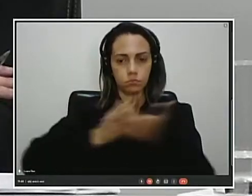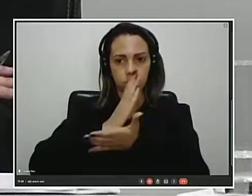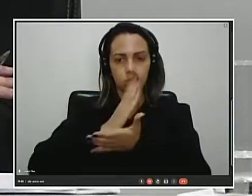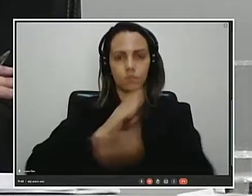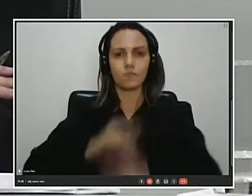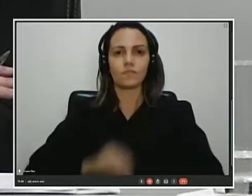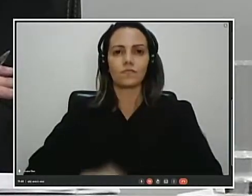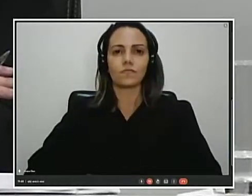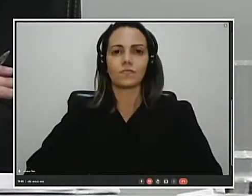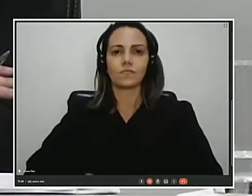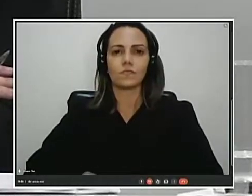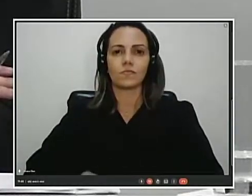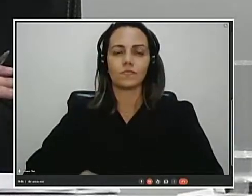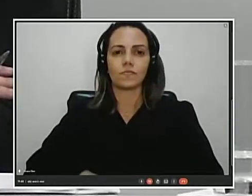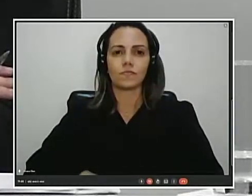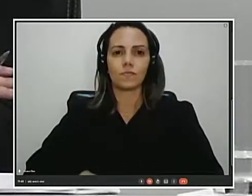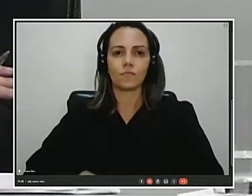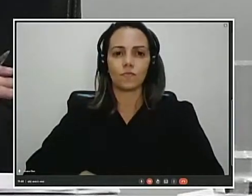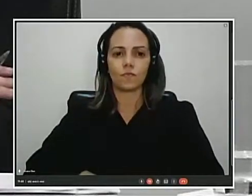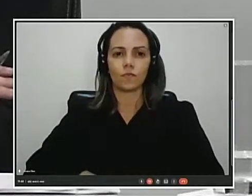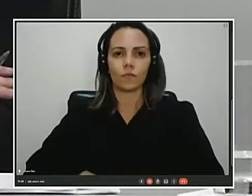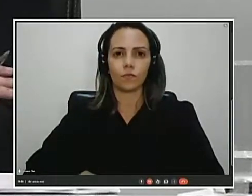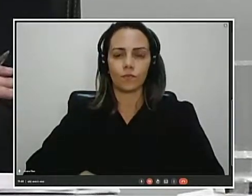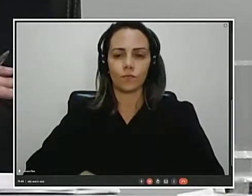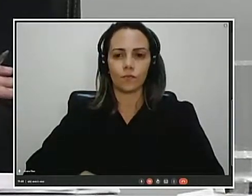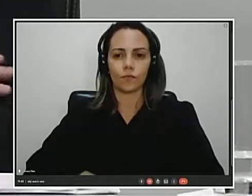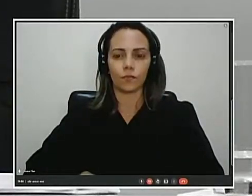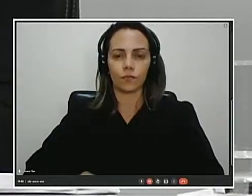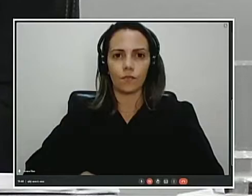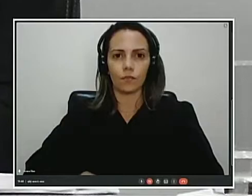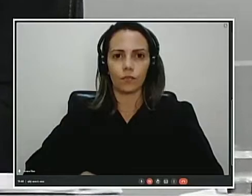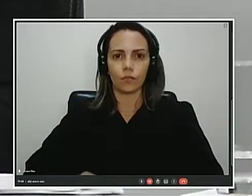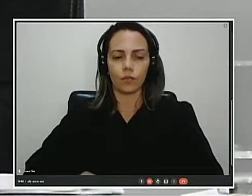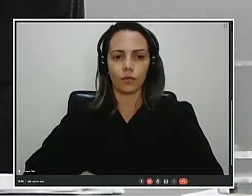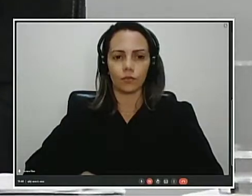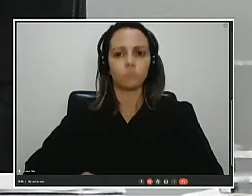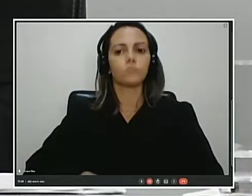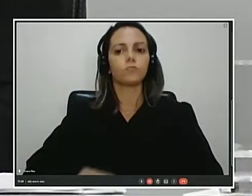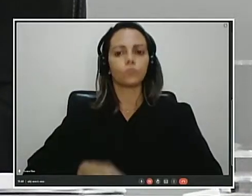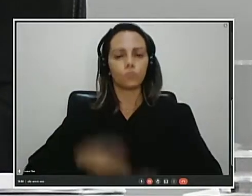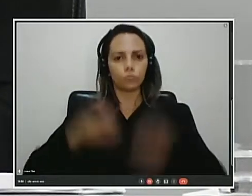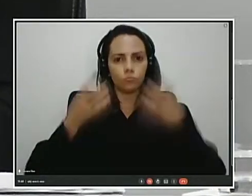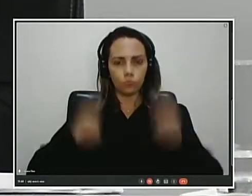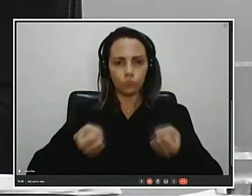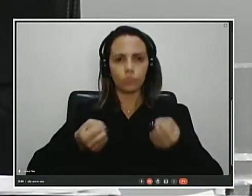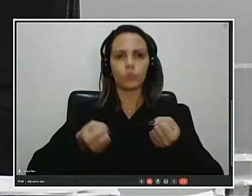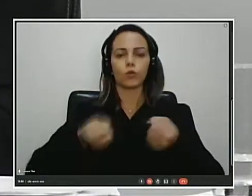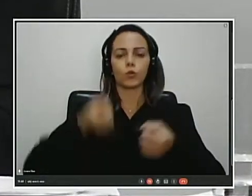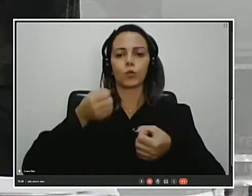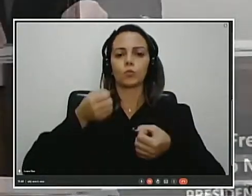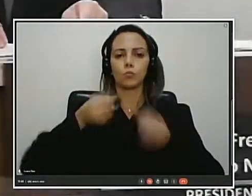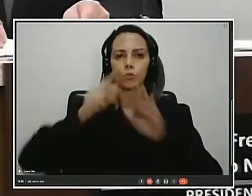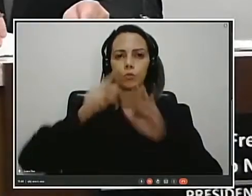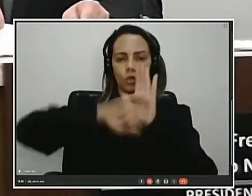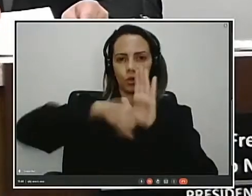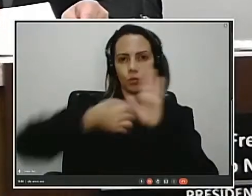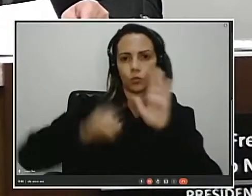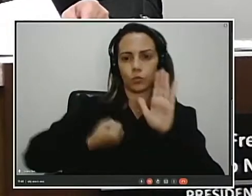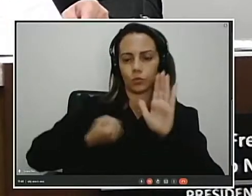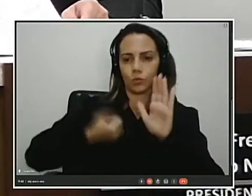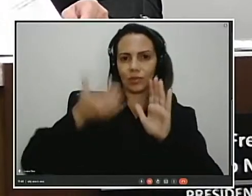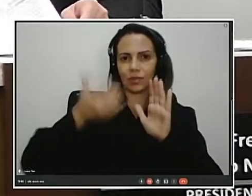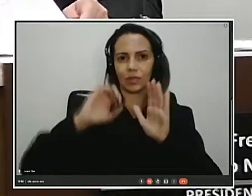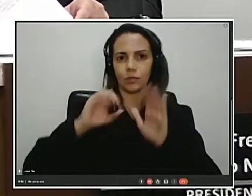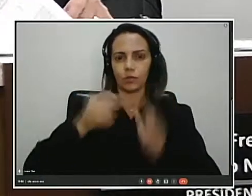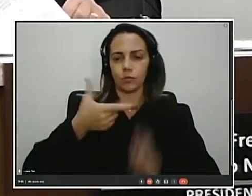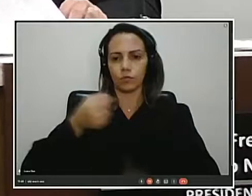Comissão de Constituição, Justiça e Redação Final. Favorável ao projeto de lei ordinário número 10 de 2022. Votação do